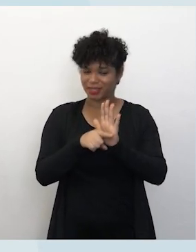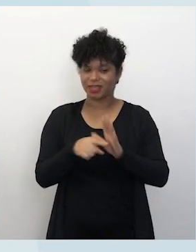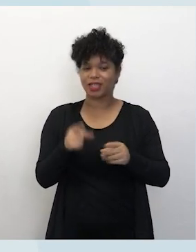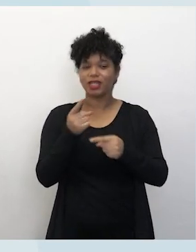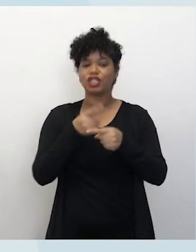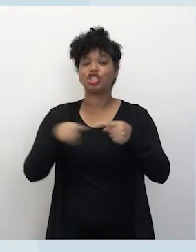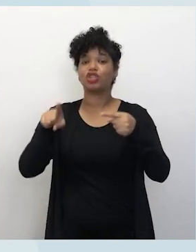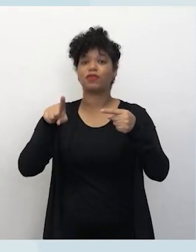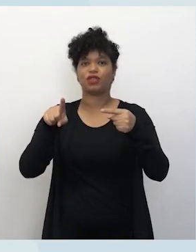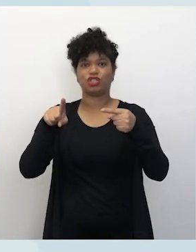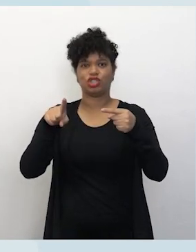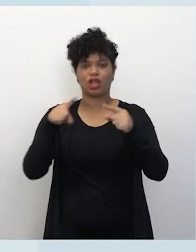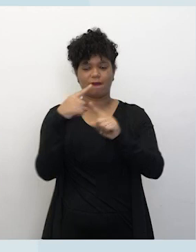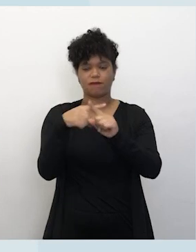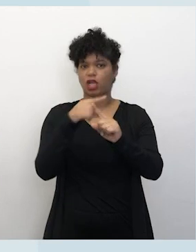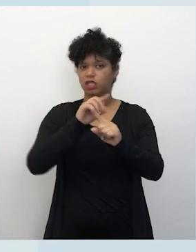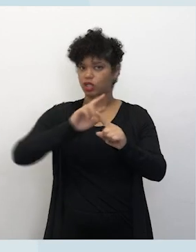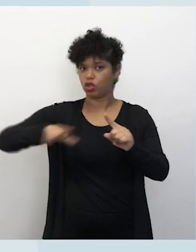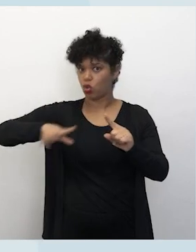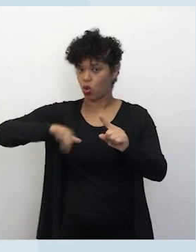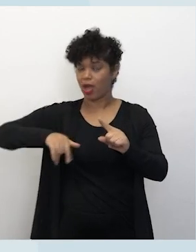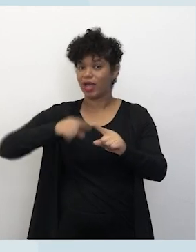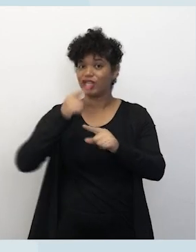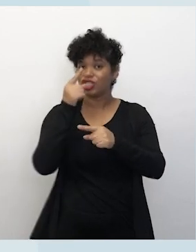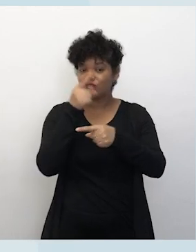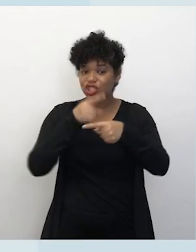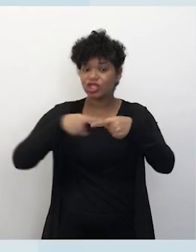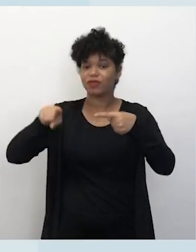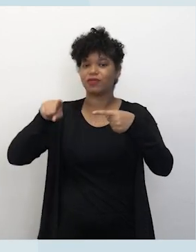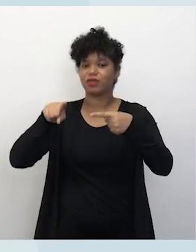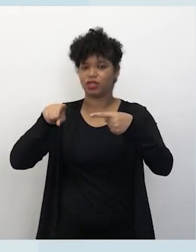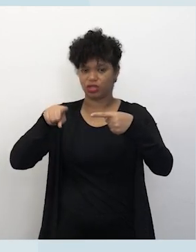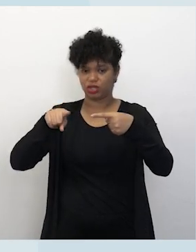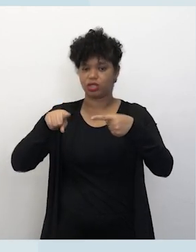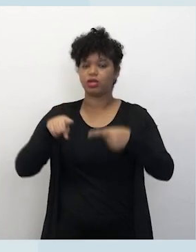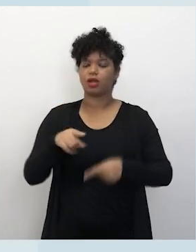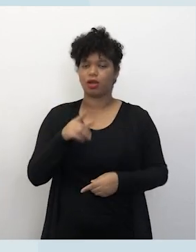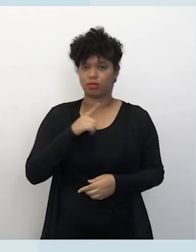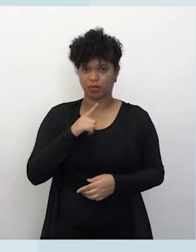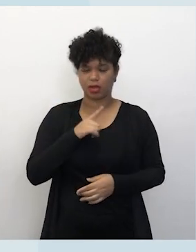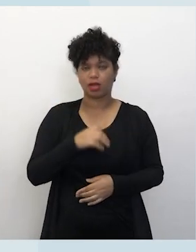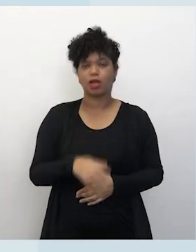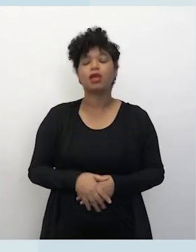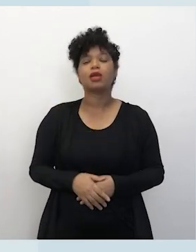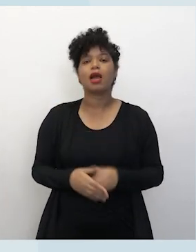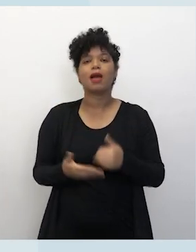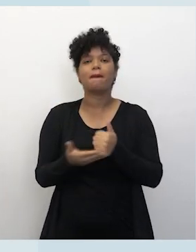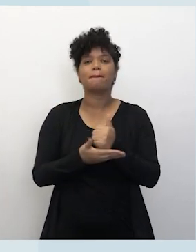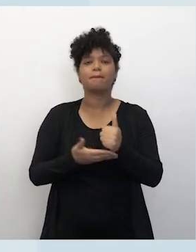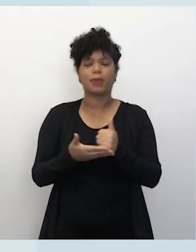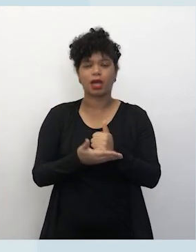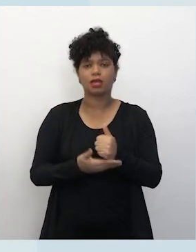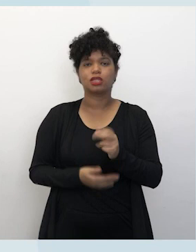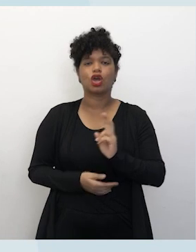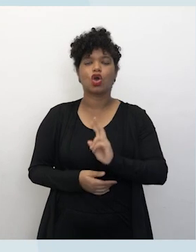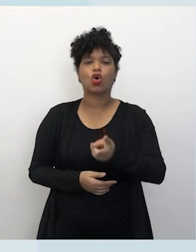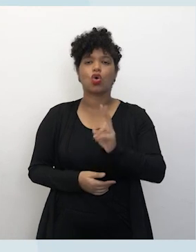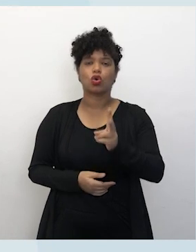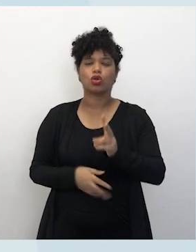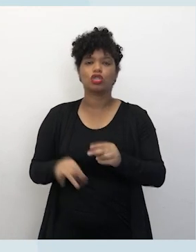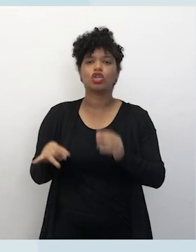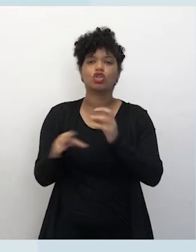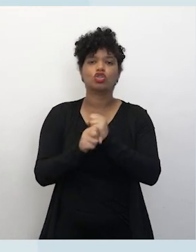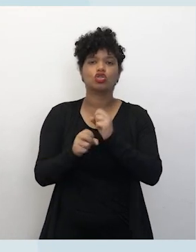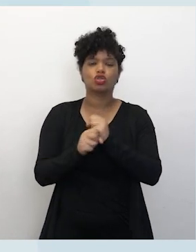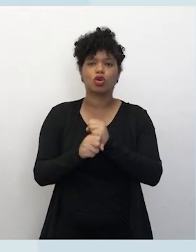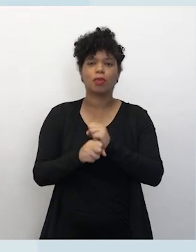base. Mantém-se a base, né? Conserva-se essa base, repete essa base, e ao invés, né, de somar os